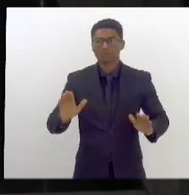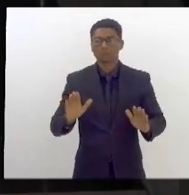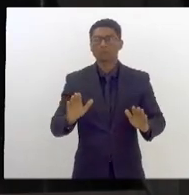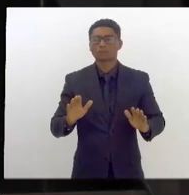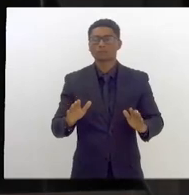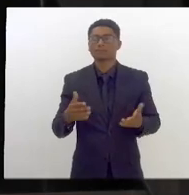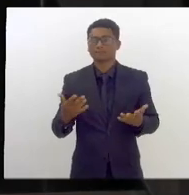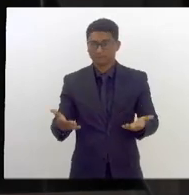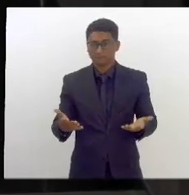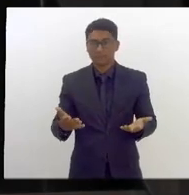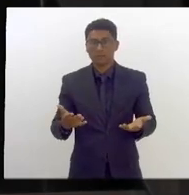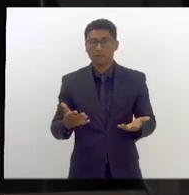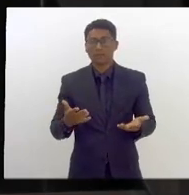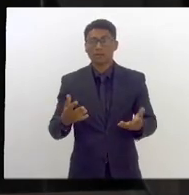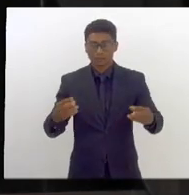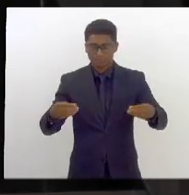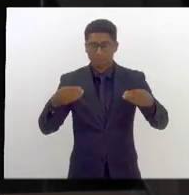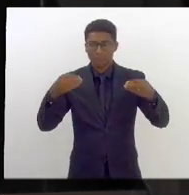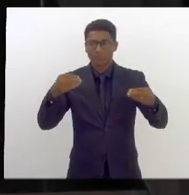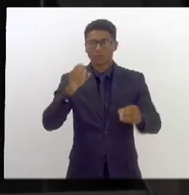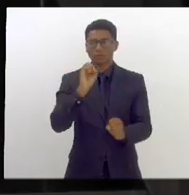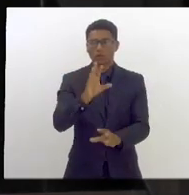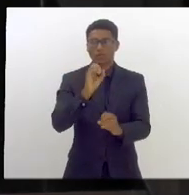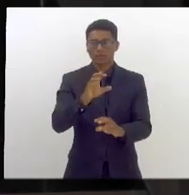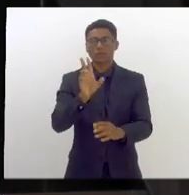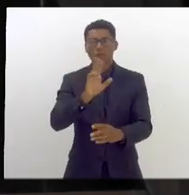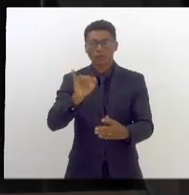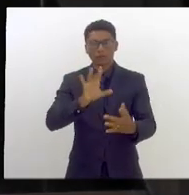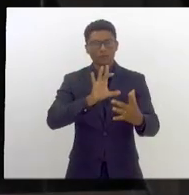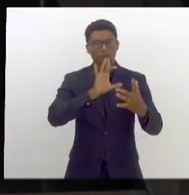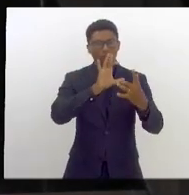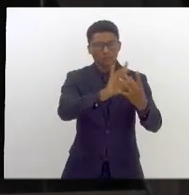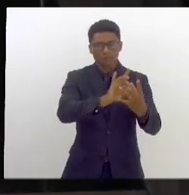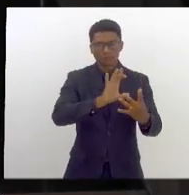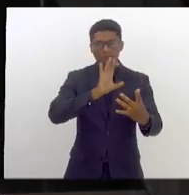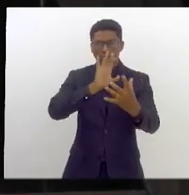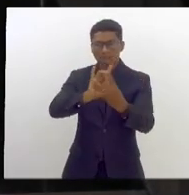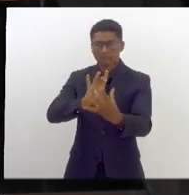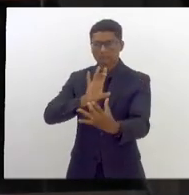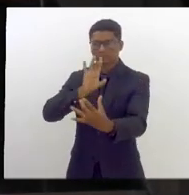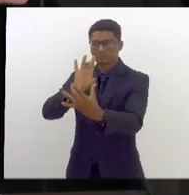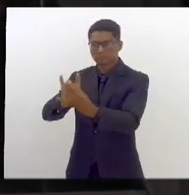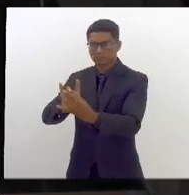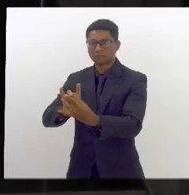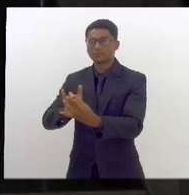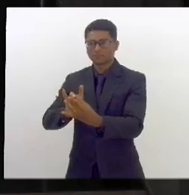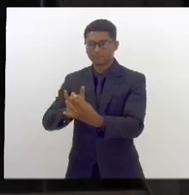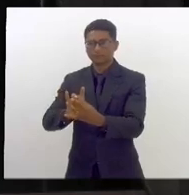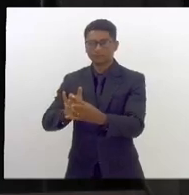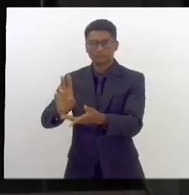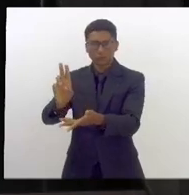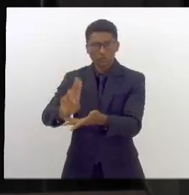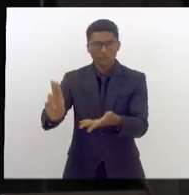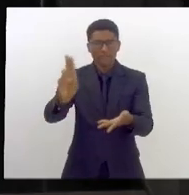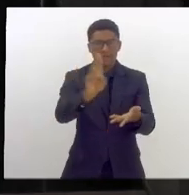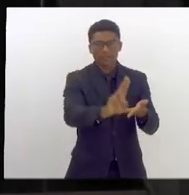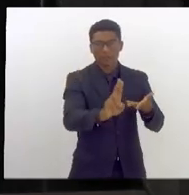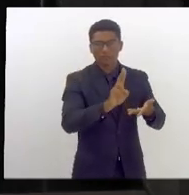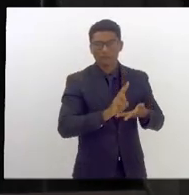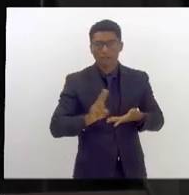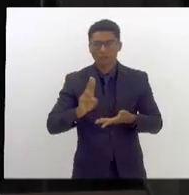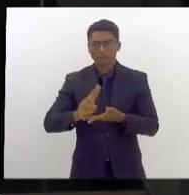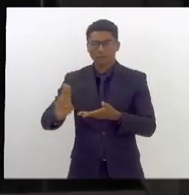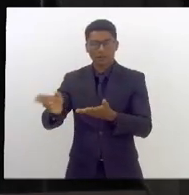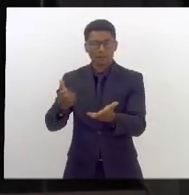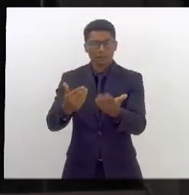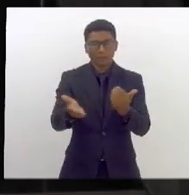a ser uma instituição parceira mantenedora que é mantenedora das universidades federais dialogando